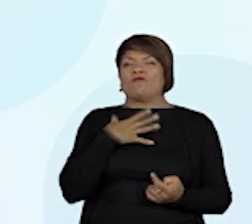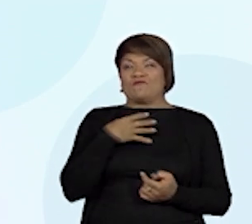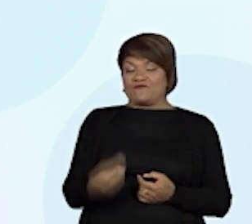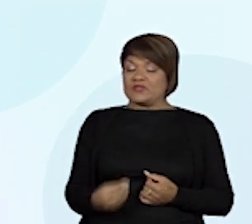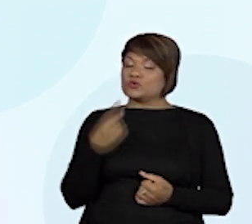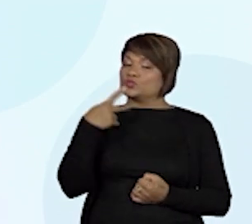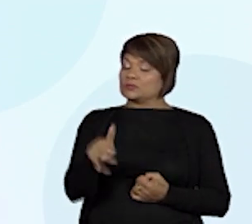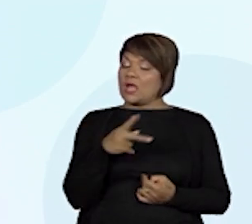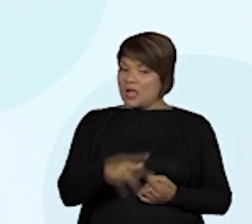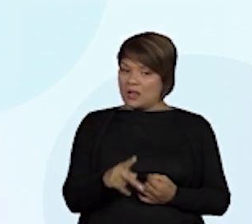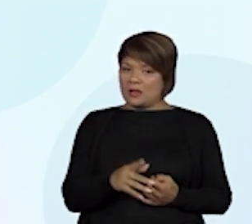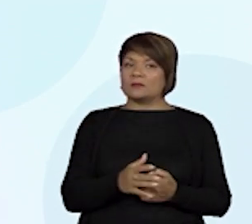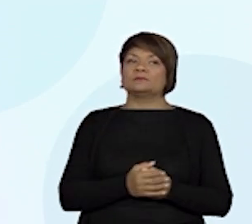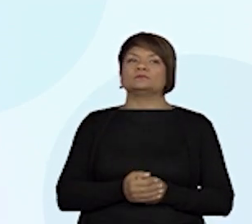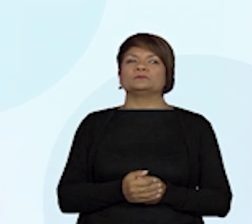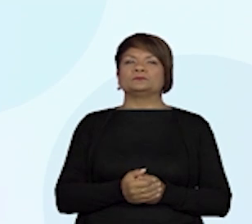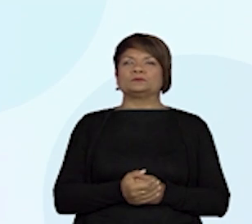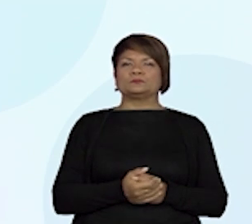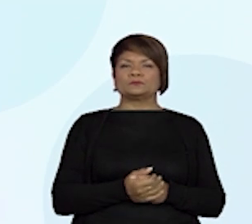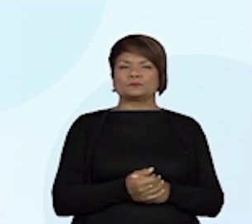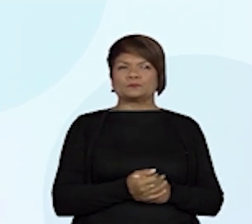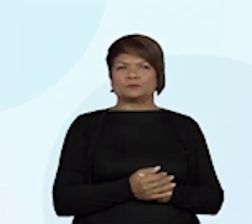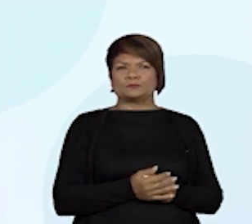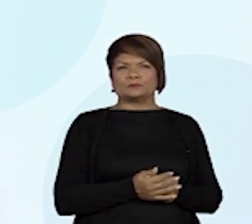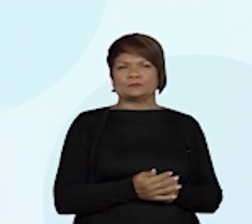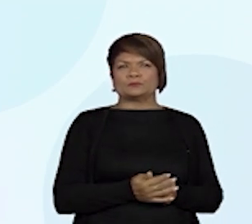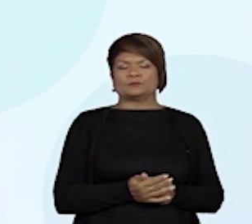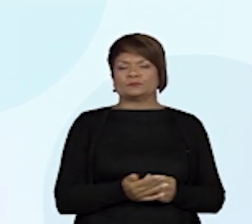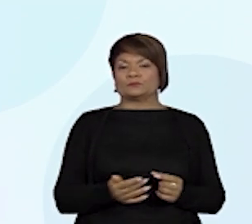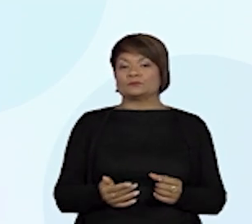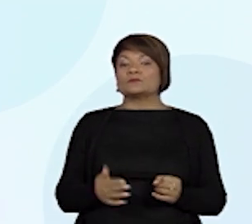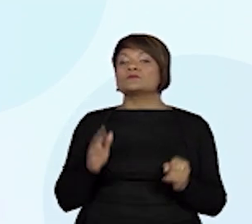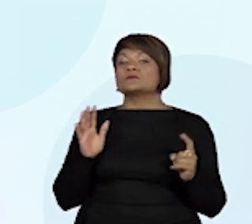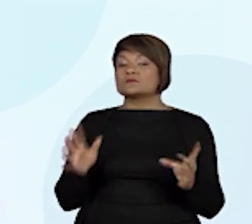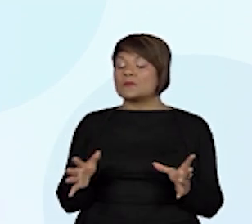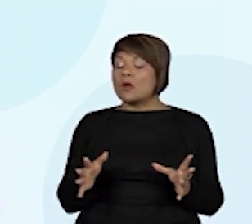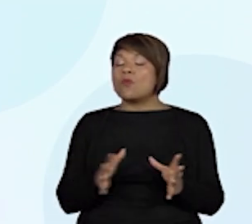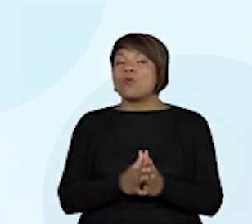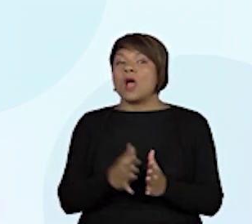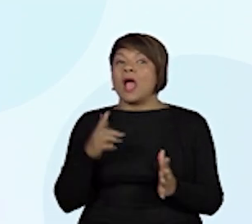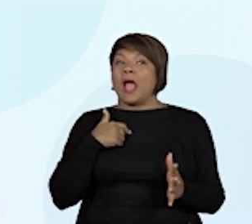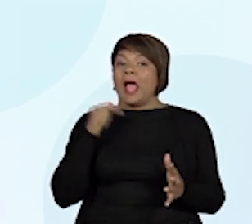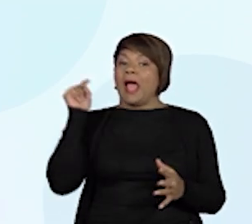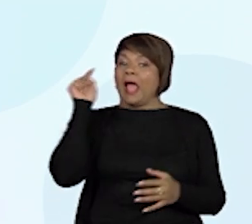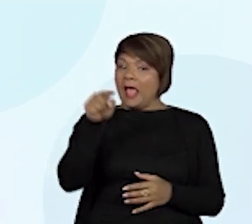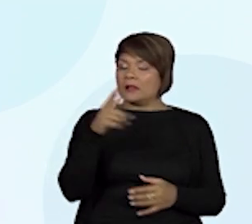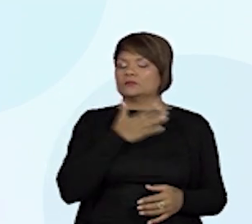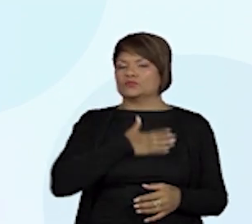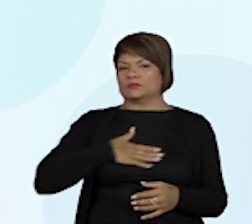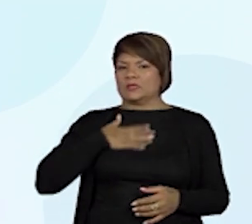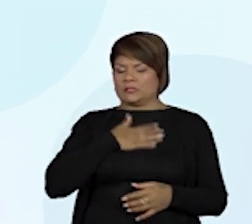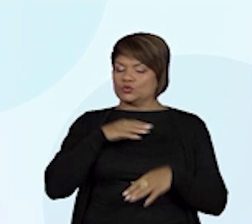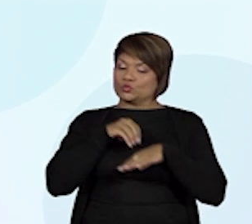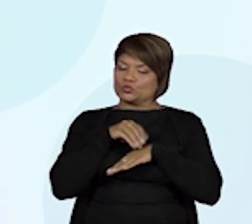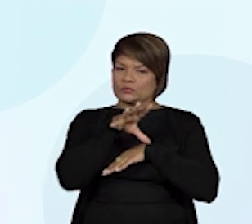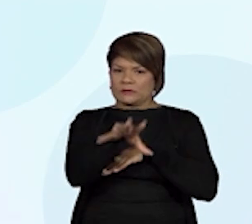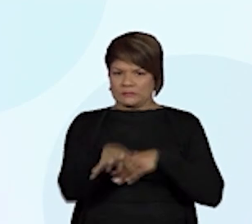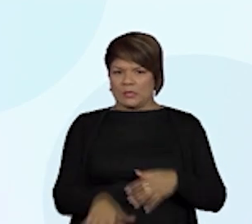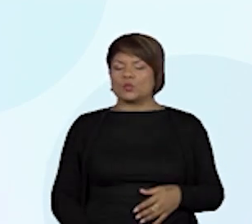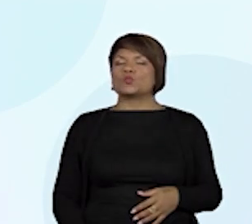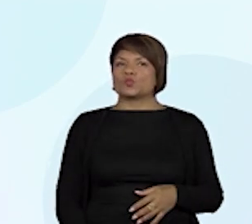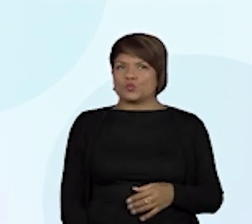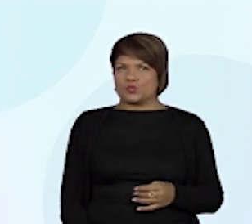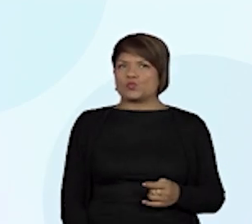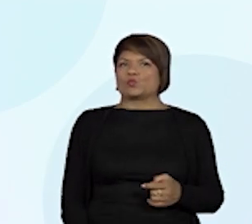dá uma sugestão. Ela gostaria de dar uma sugestão. Vamos ver o que